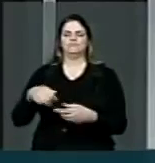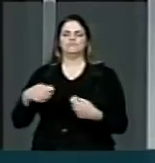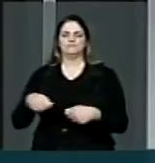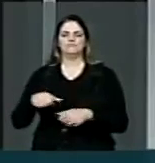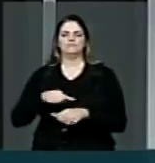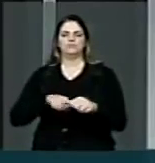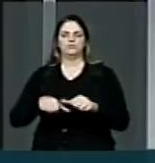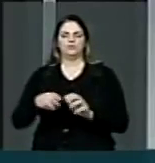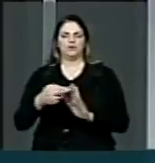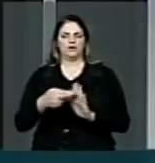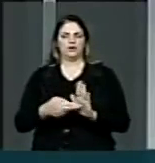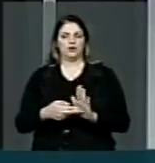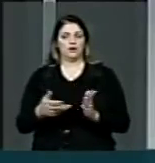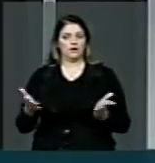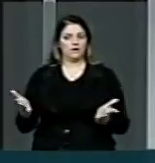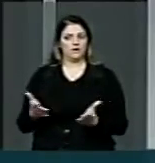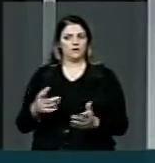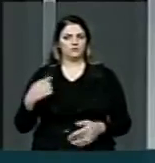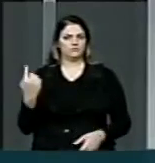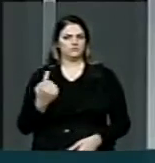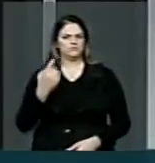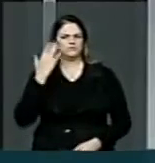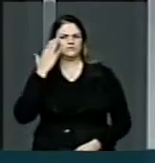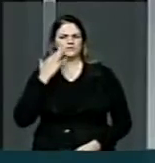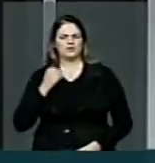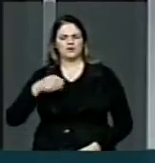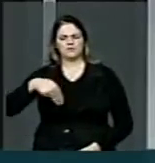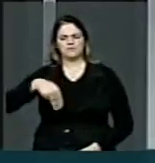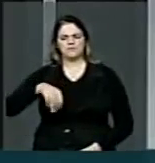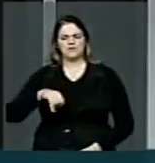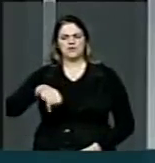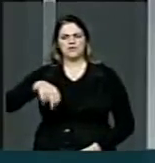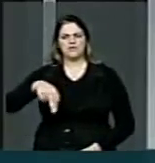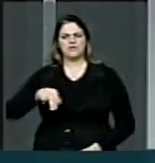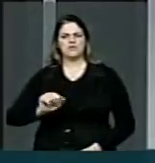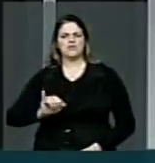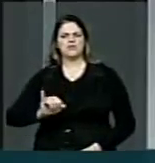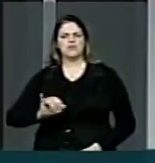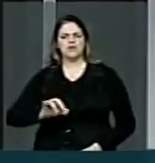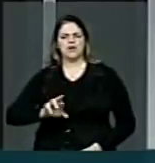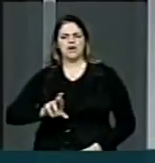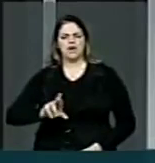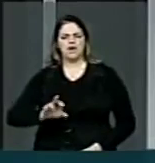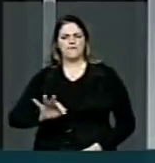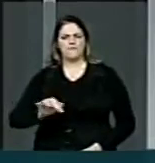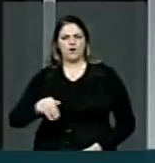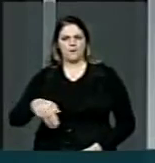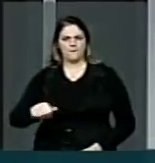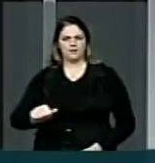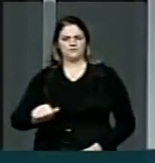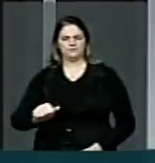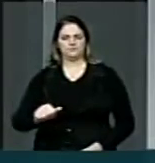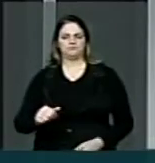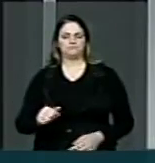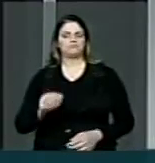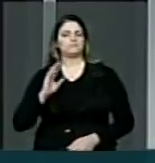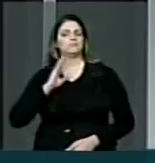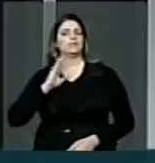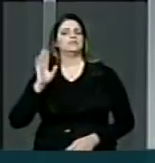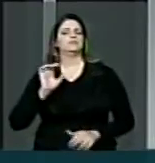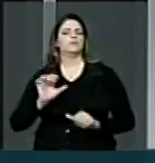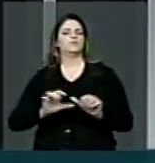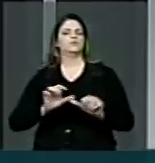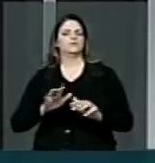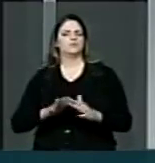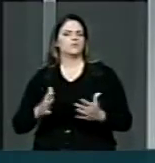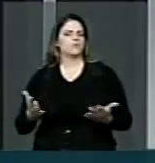Mais conhecida hoje como a mini reforma eleitoral. As principais alterações